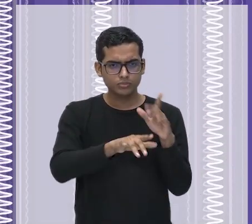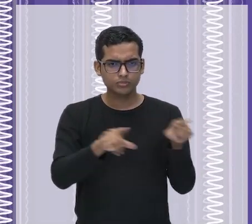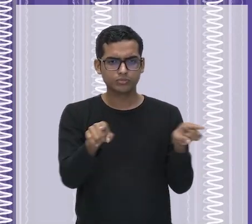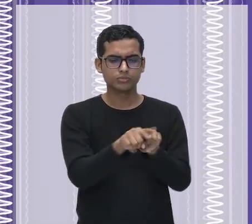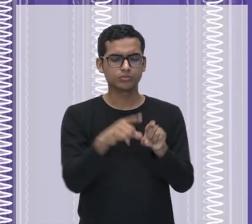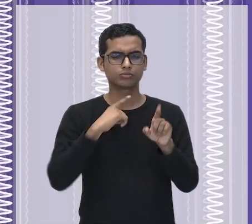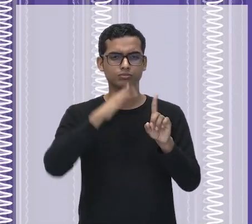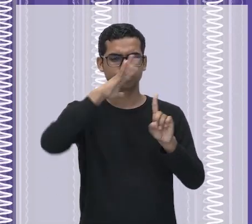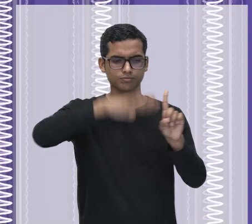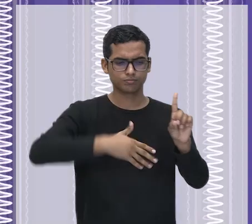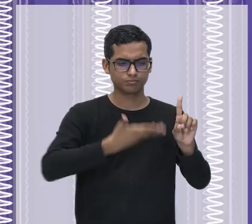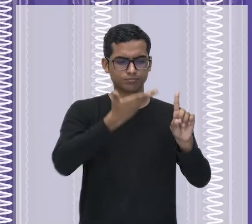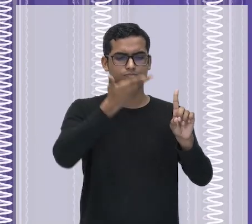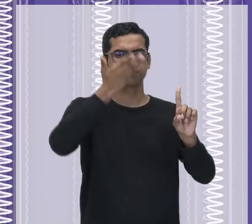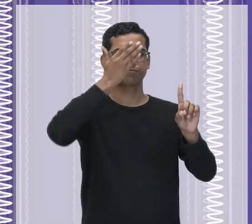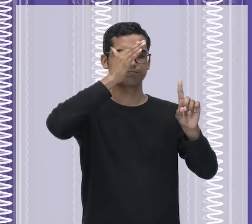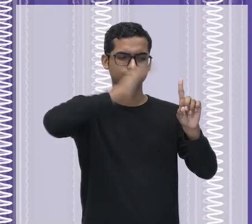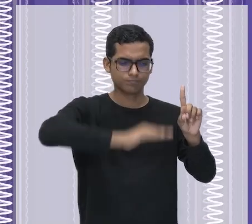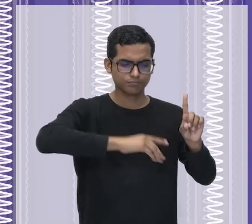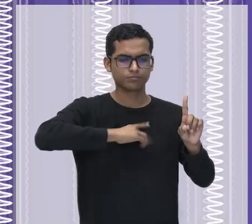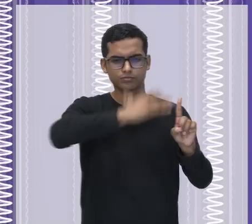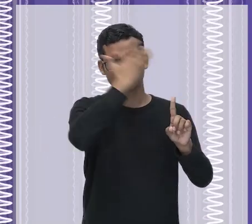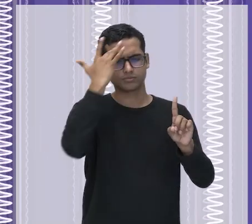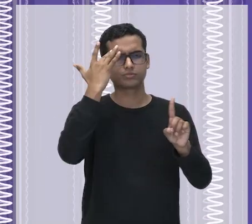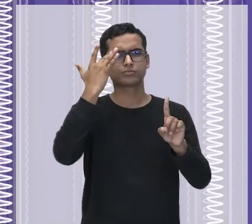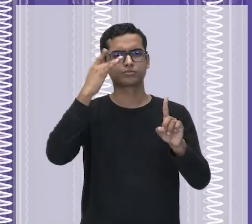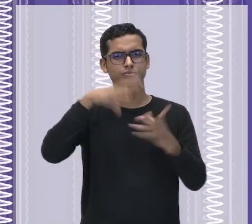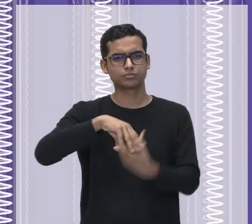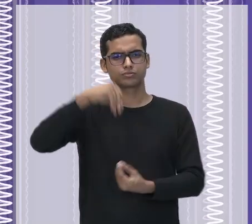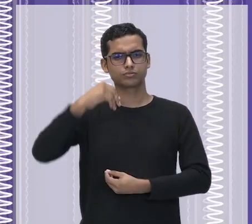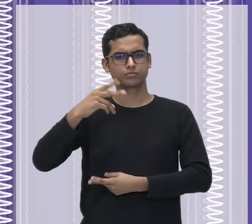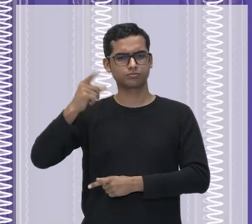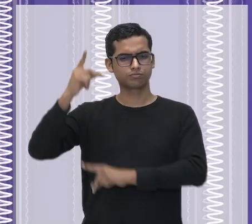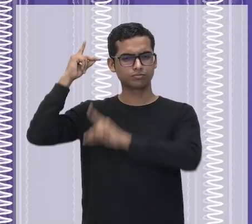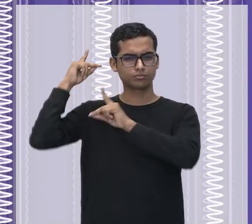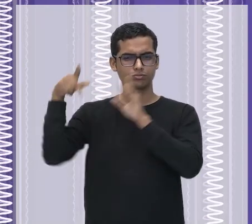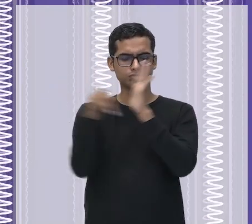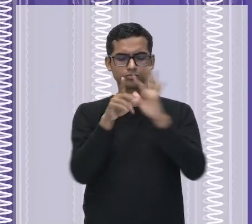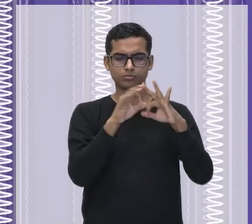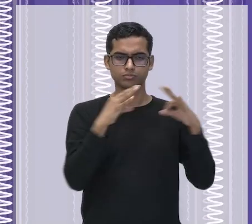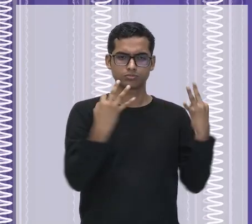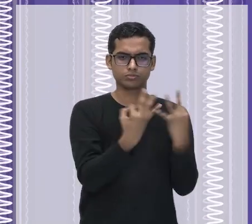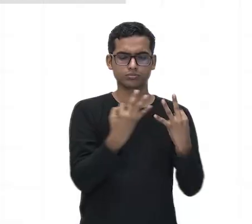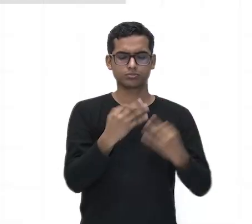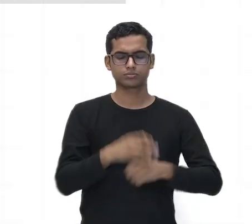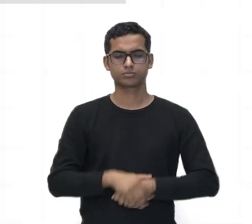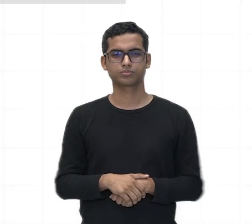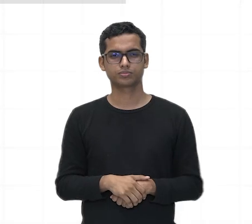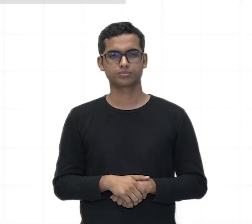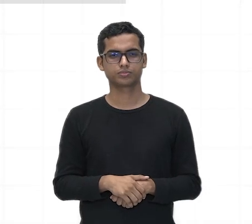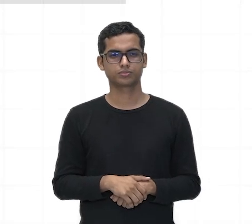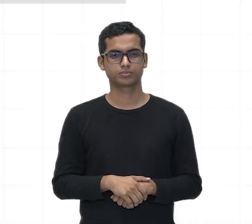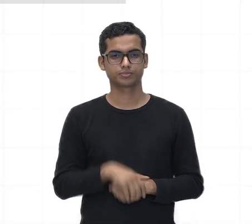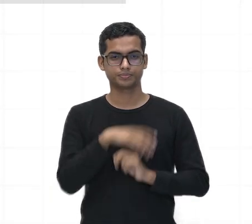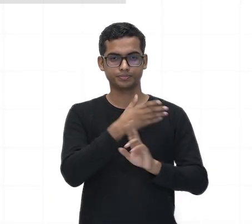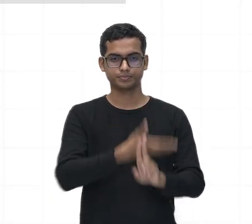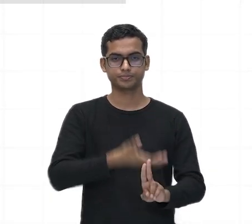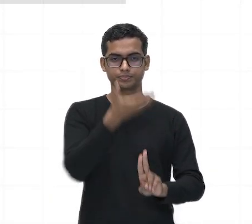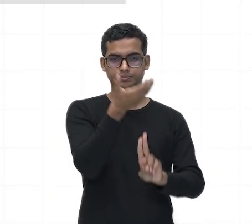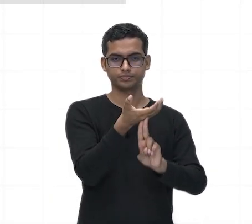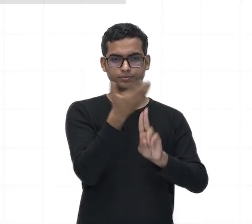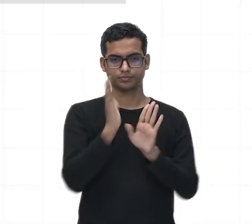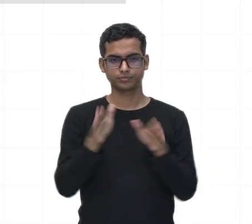honram os espíritos dos seus antepassados. O shintoísmo dá